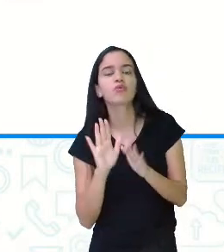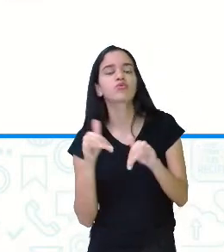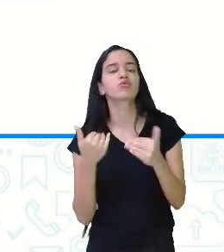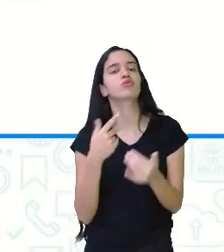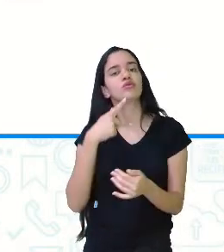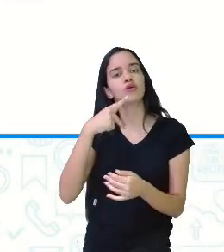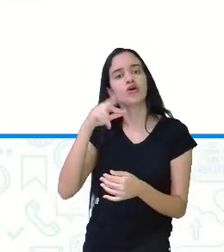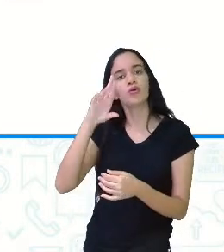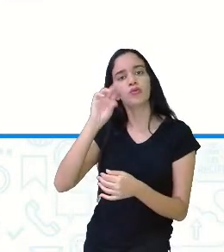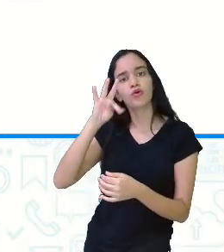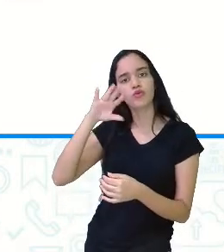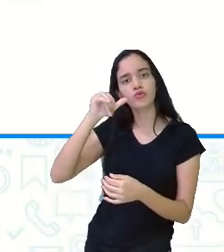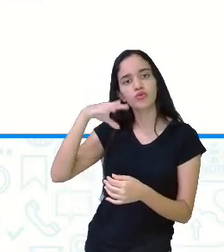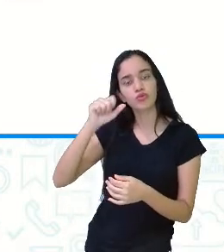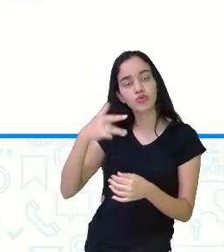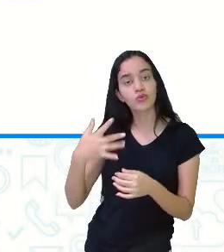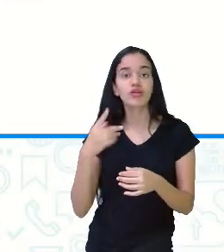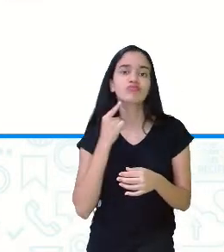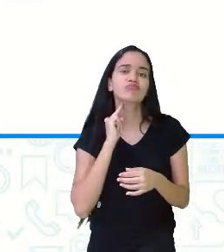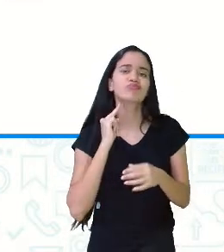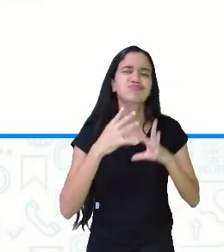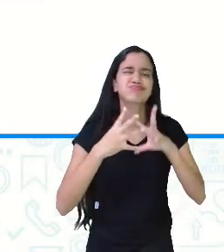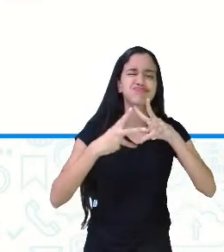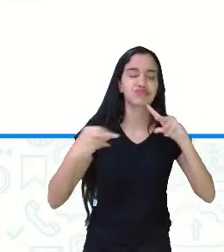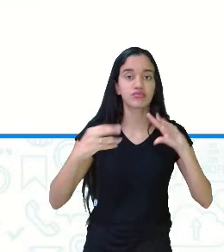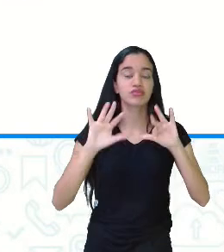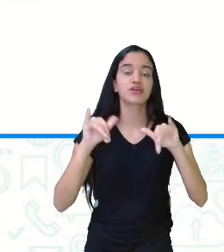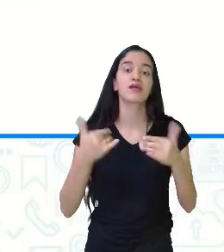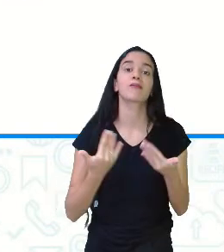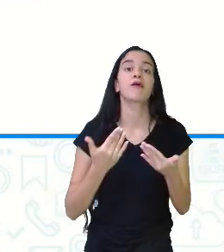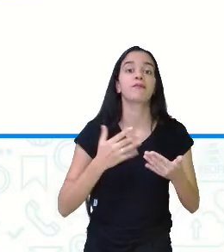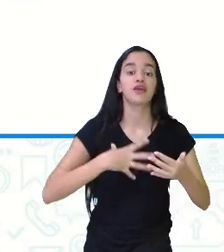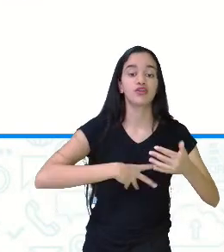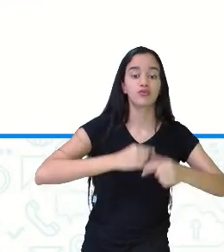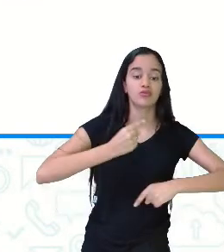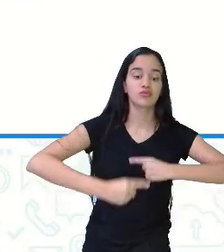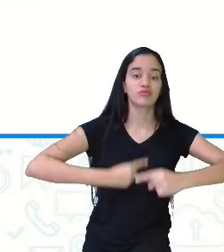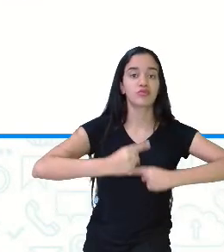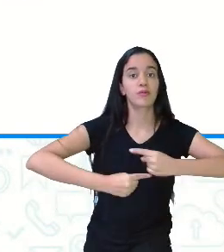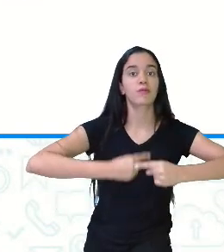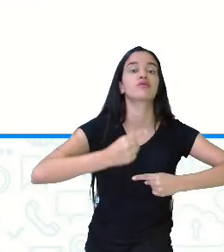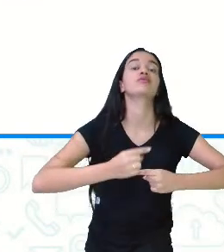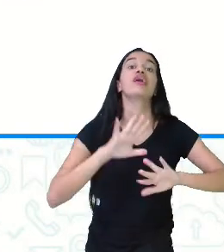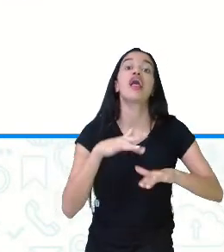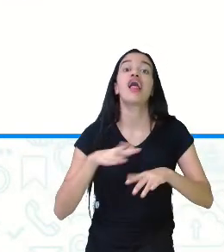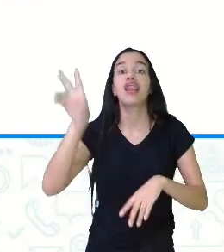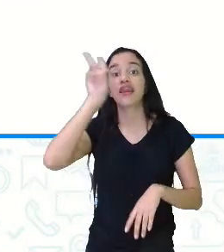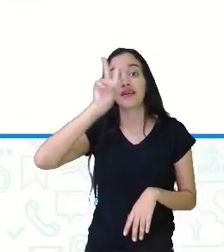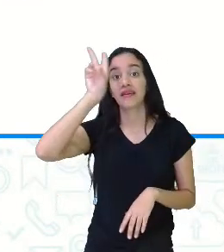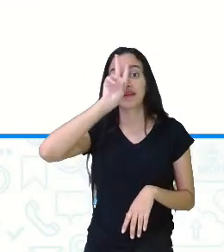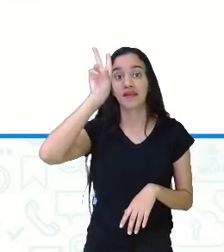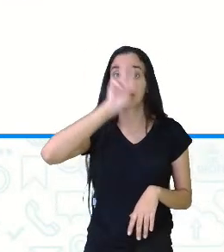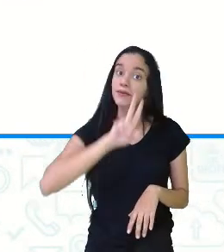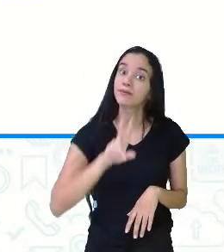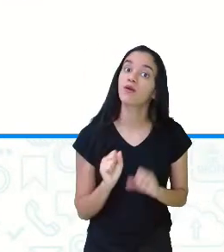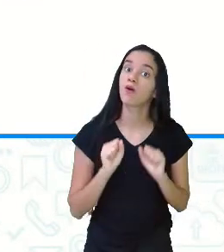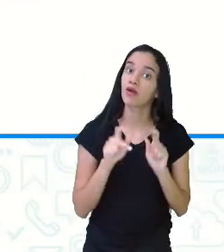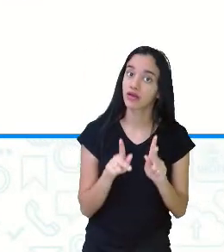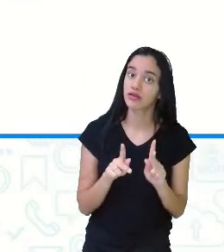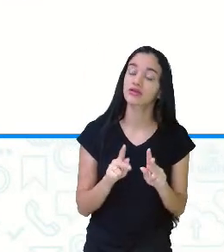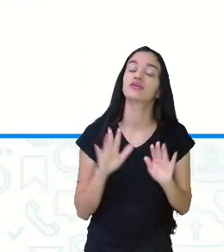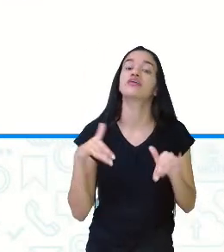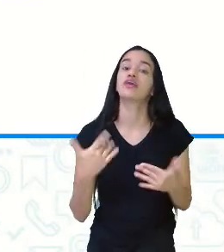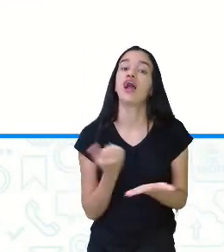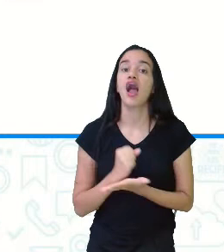que se alimentam de restos ou cadáveres dos seres produtores e consumidores. Lembra disso, tá?